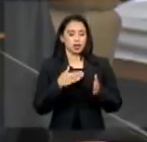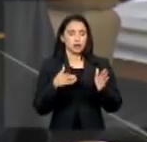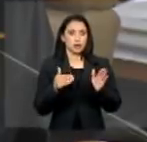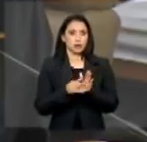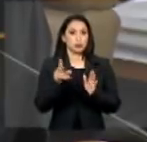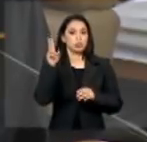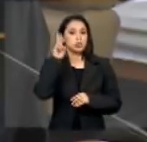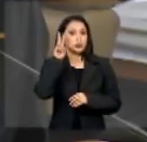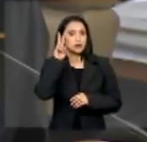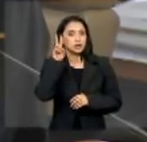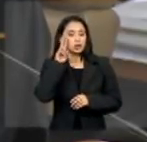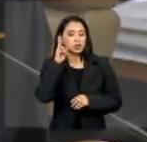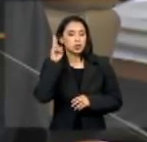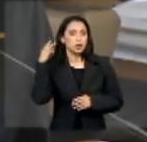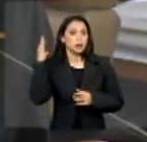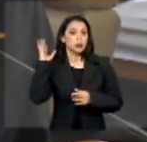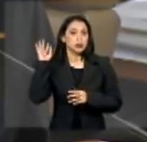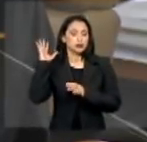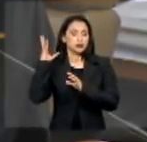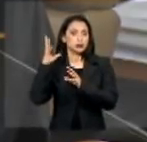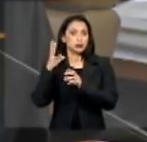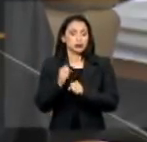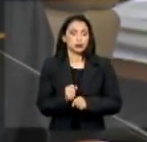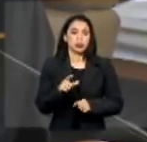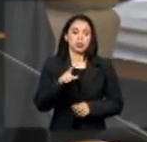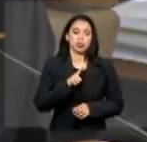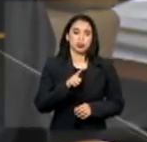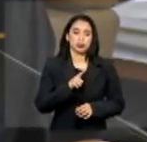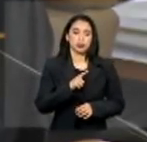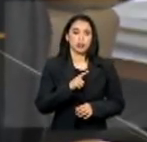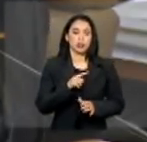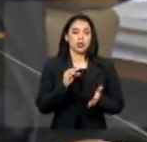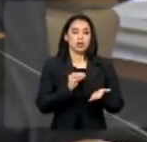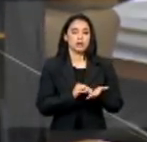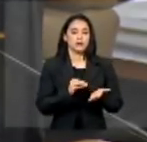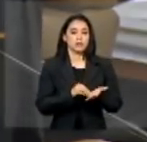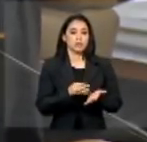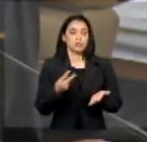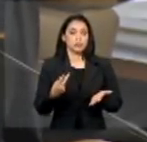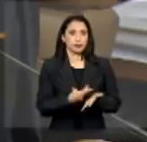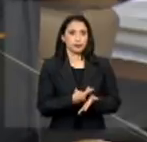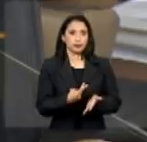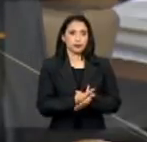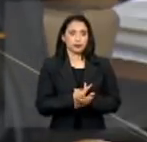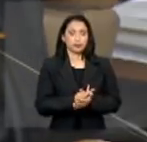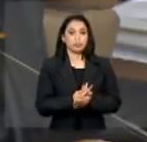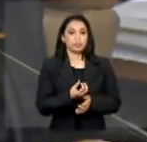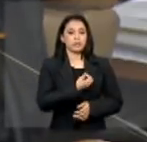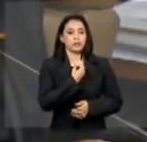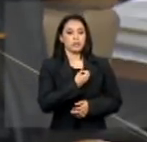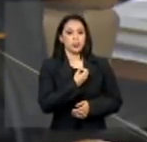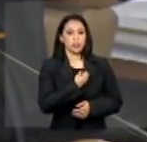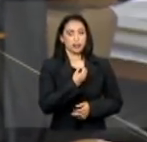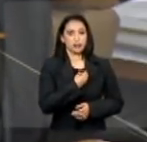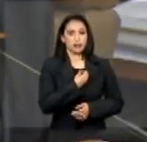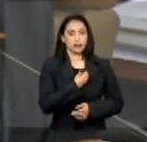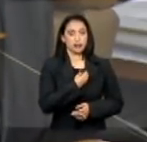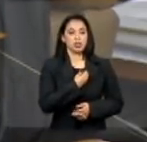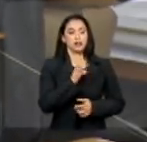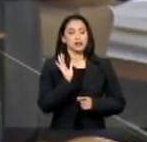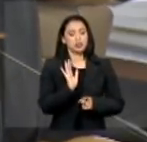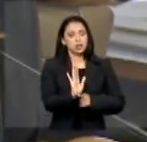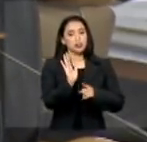de determinado fato tido como ilícito presença de elementos de corroboração